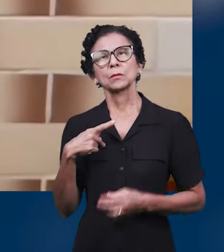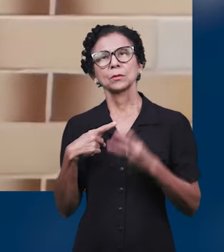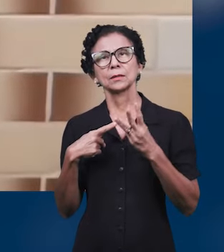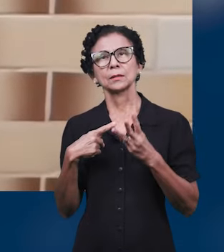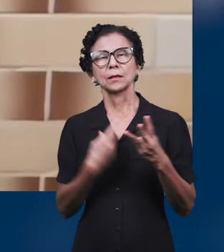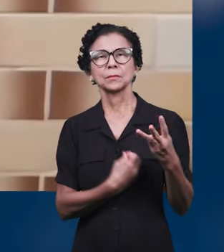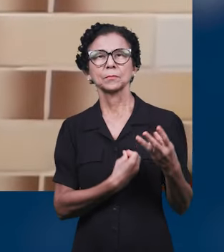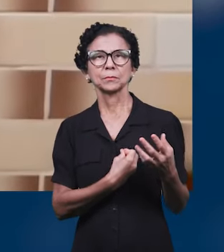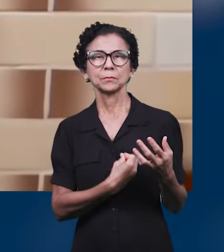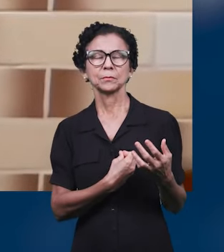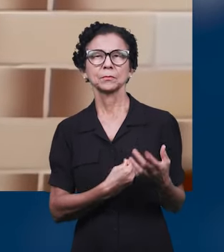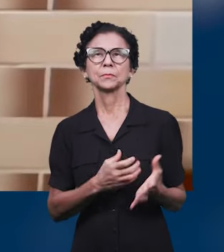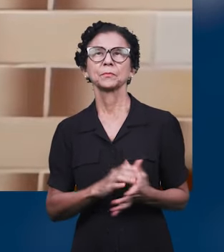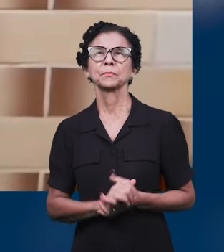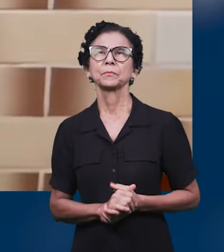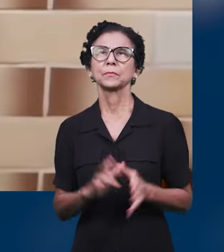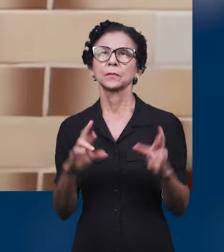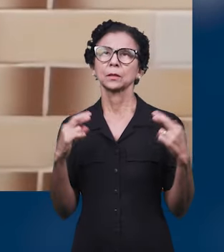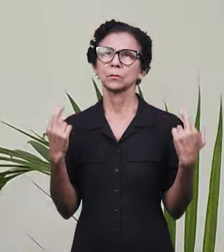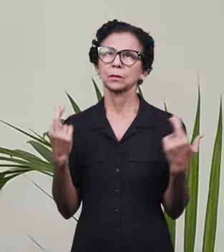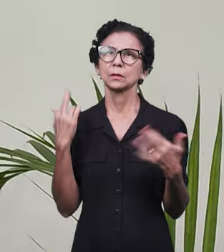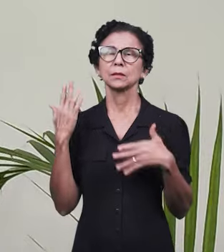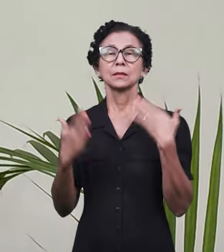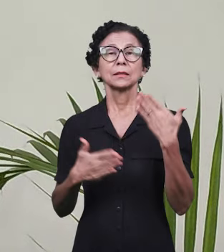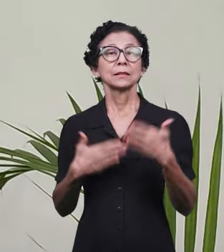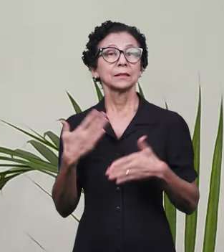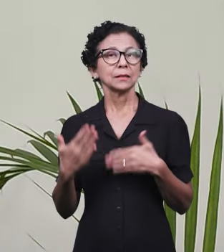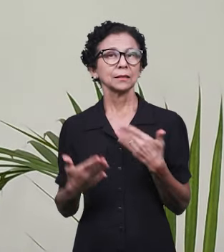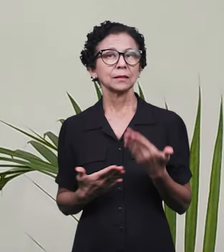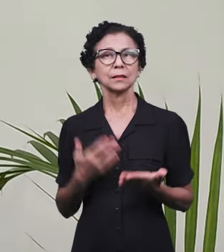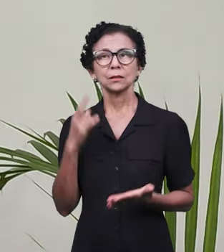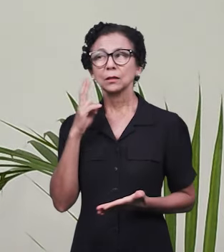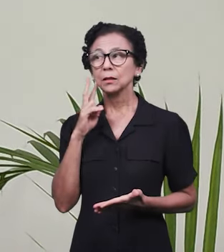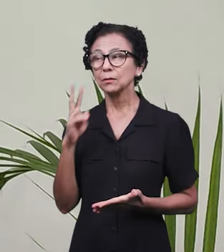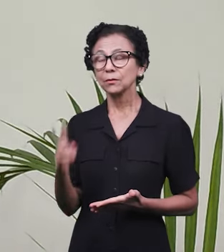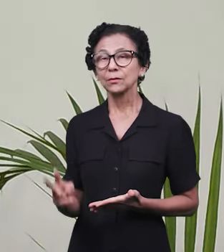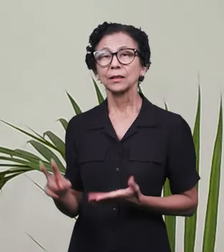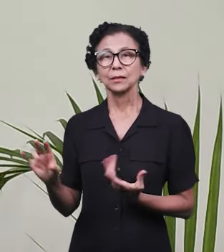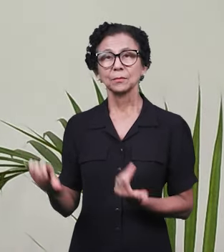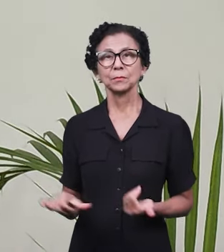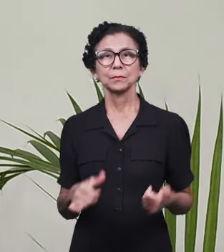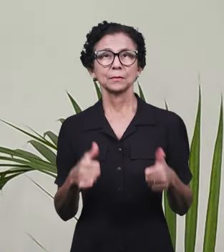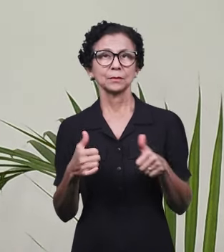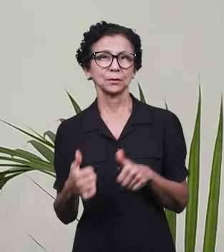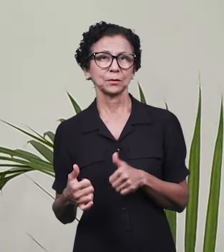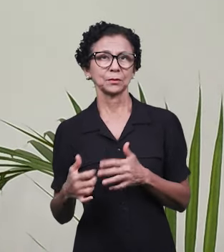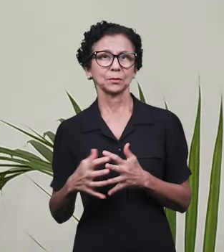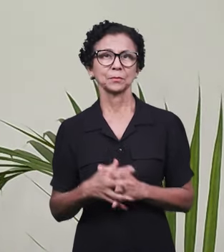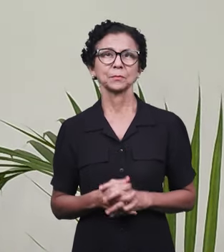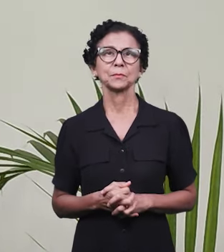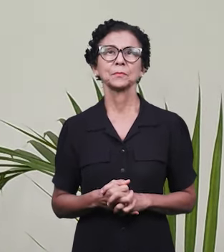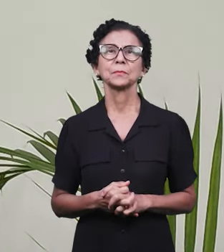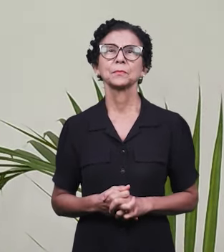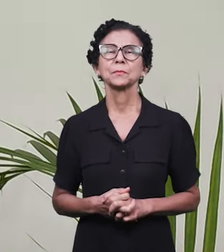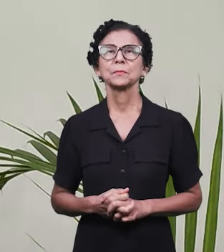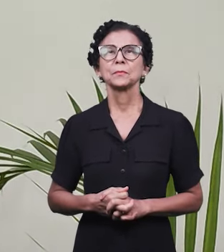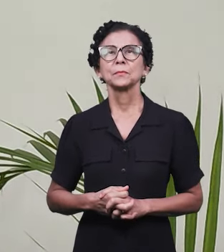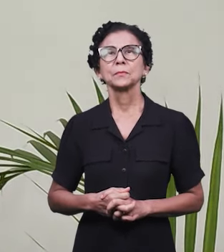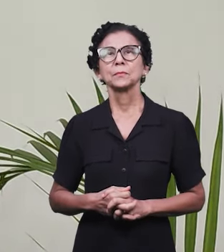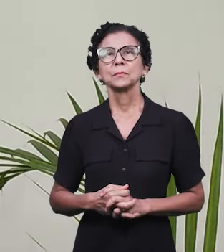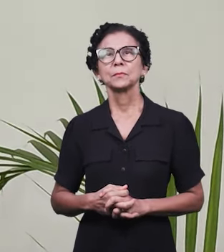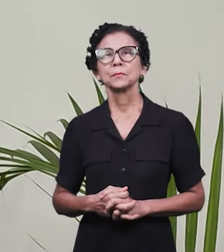vivem com o nosso Senhor. Amém. A paz do Senhor. Pastor Rômulo Teixeira irá nos contar uma bênção que o Senhor concedeu aos irmãos de Brasília,